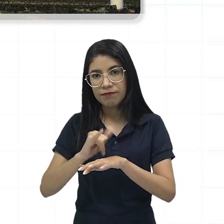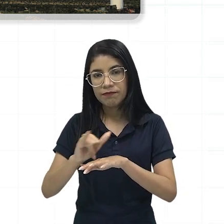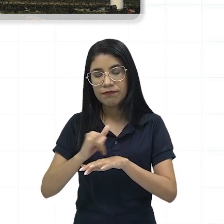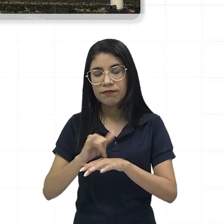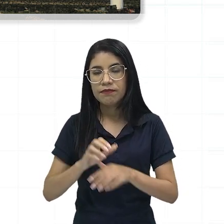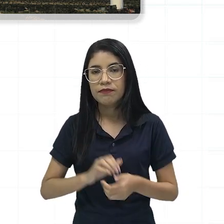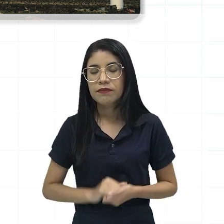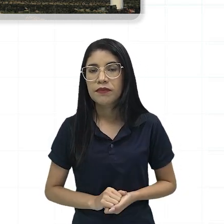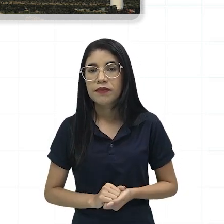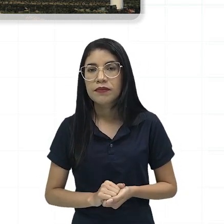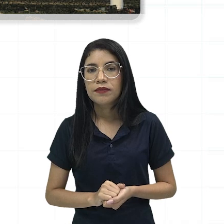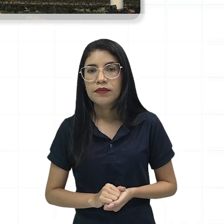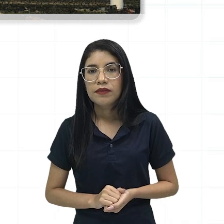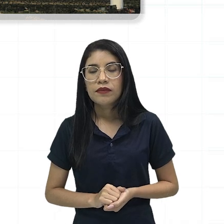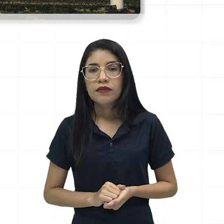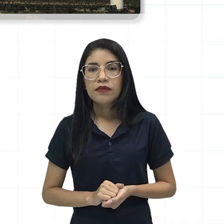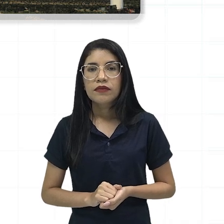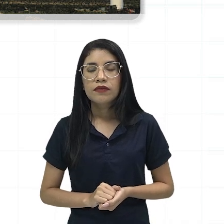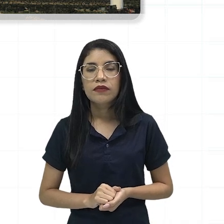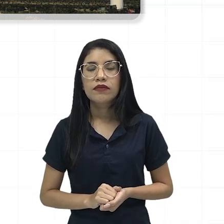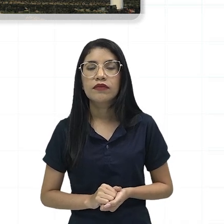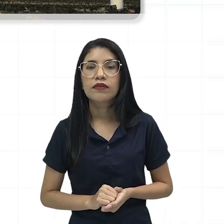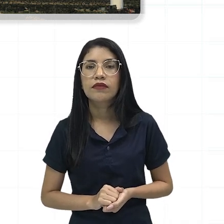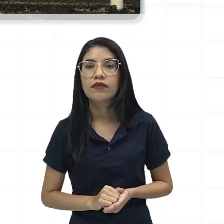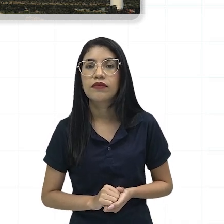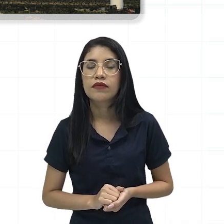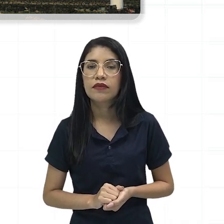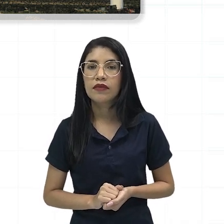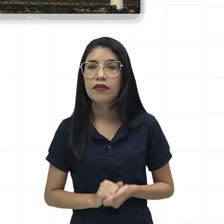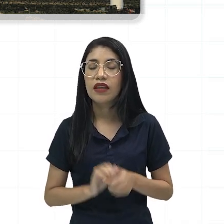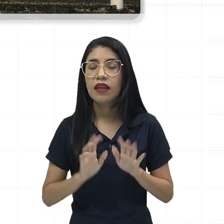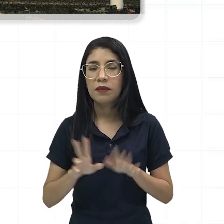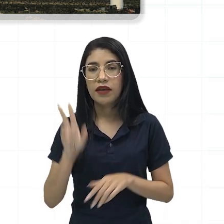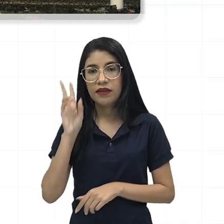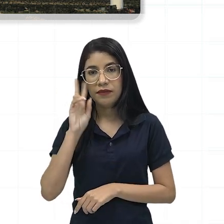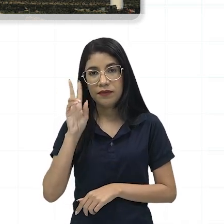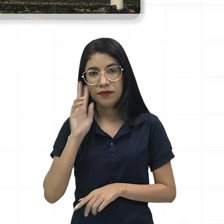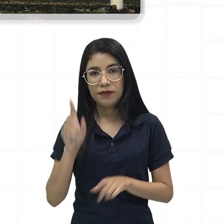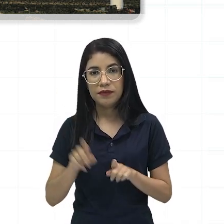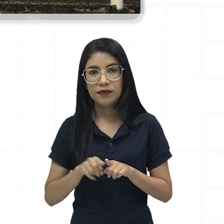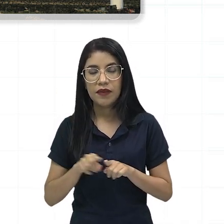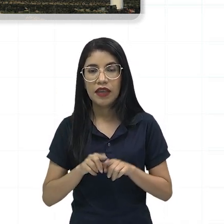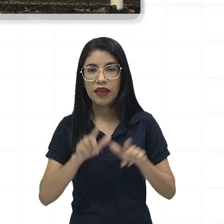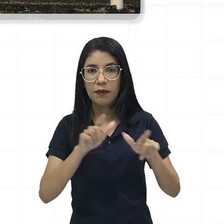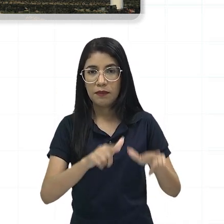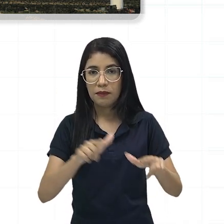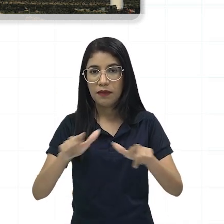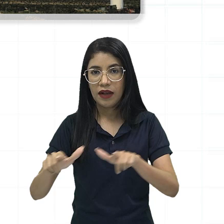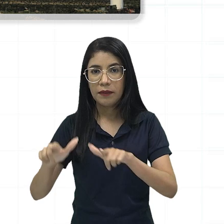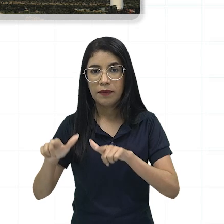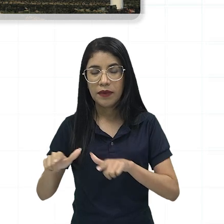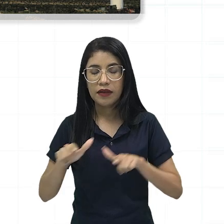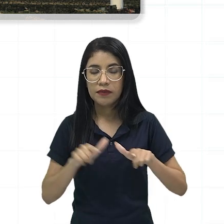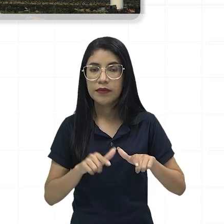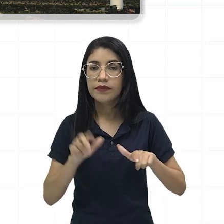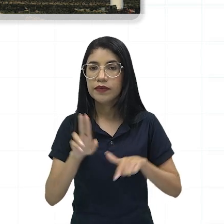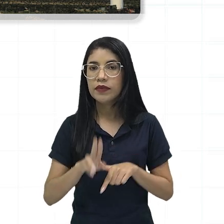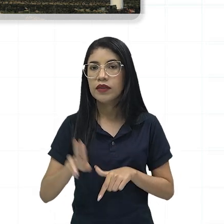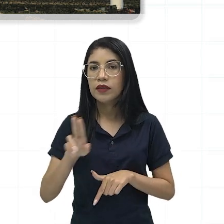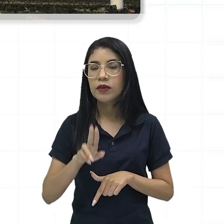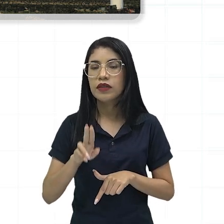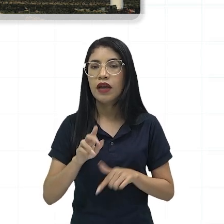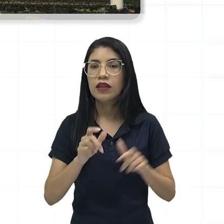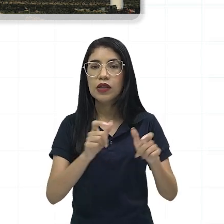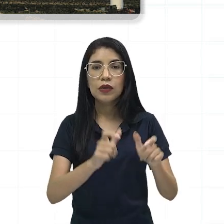essa energia solar em energia elétrica. Lembrando que essas placas elas vão ser utilizadas